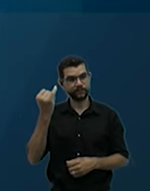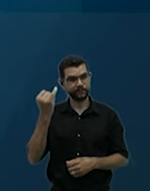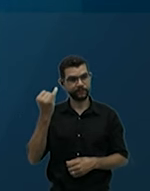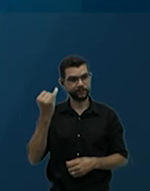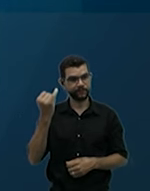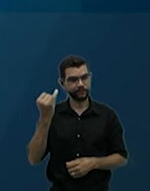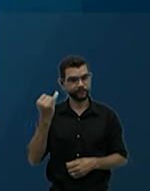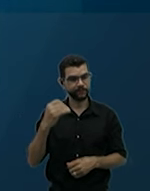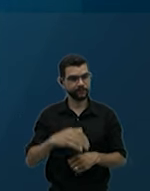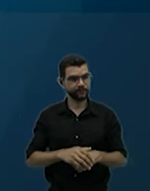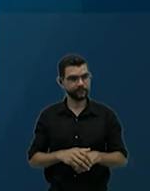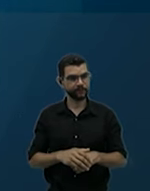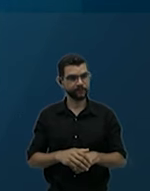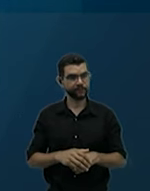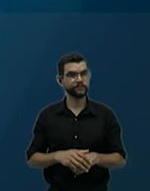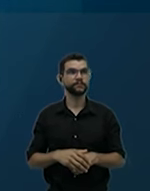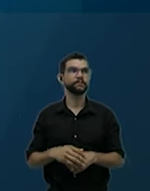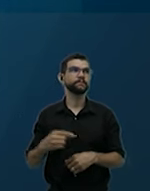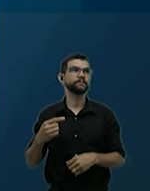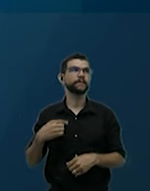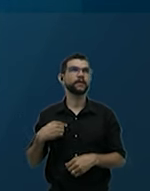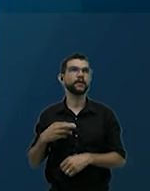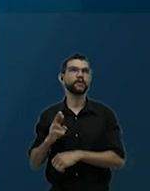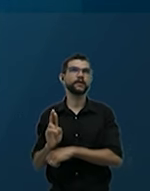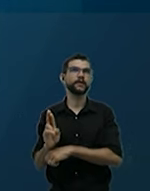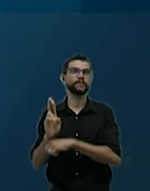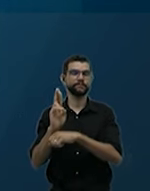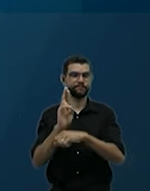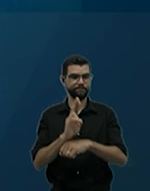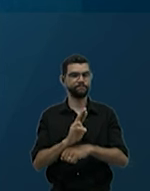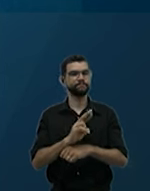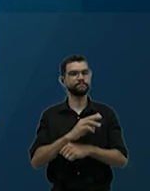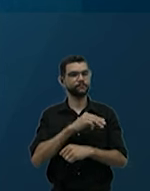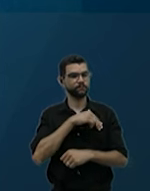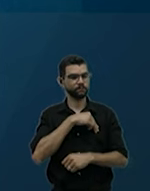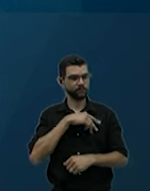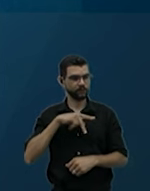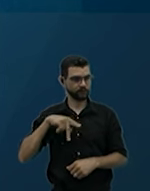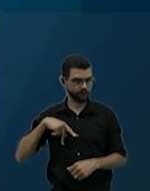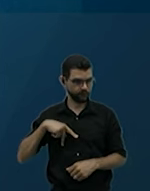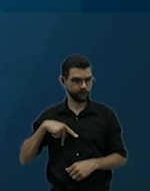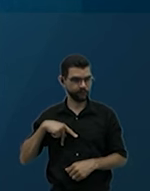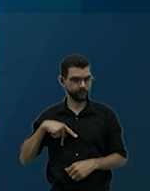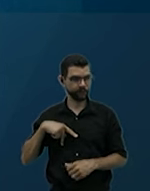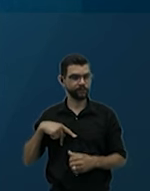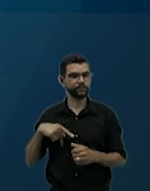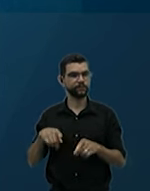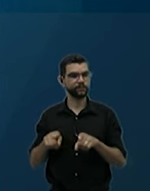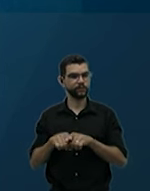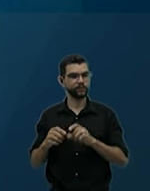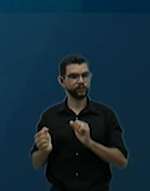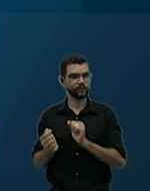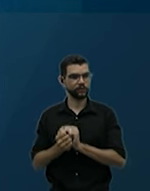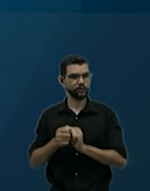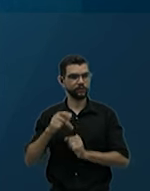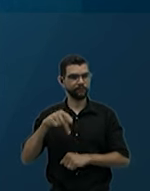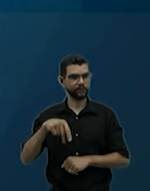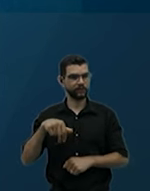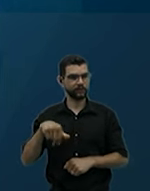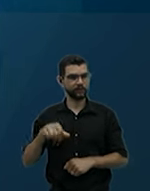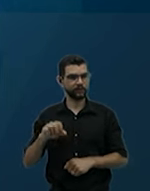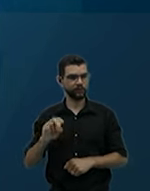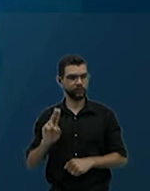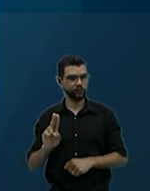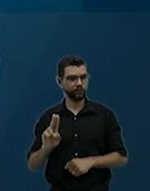Eu sou representante do Ministério Público, também junto à TNU, Turma Nacional